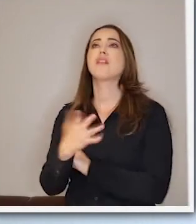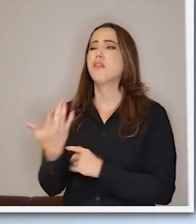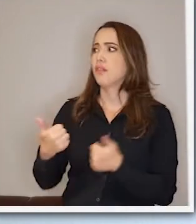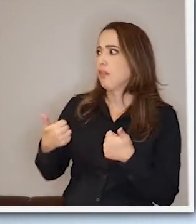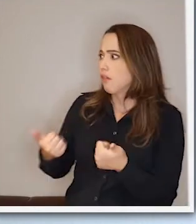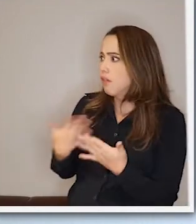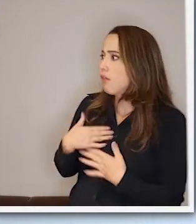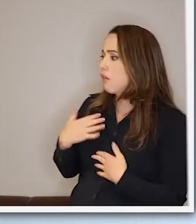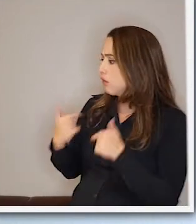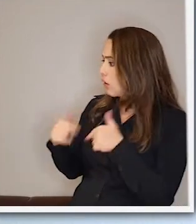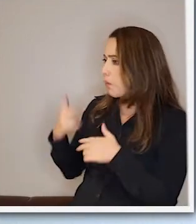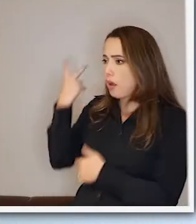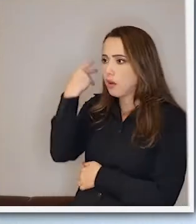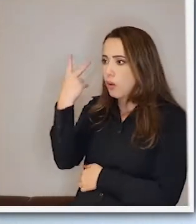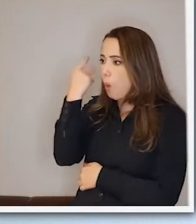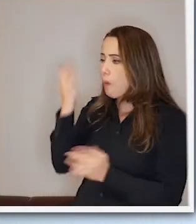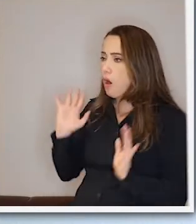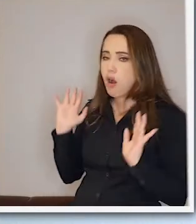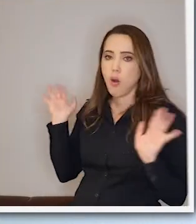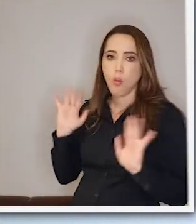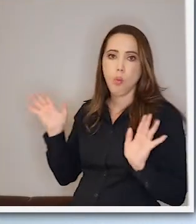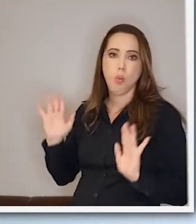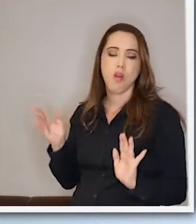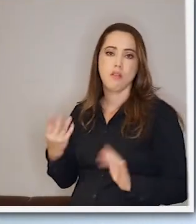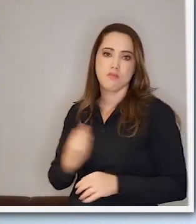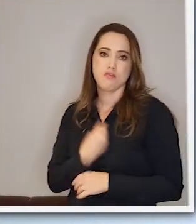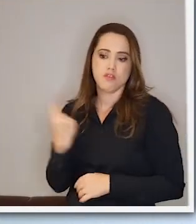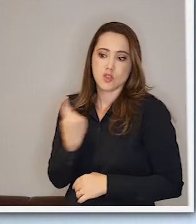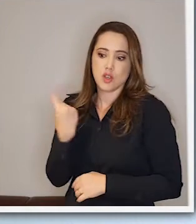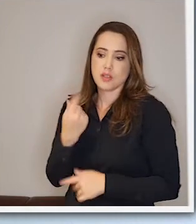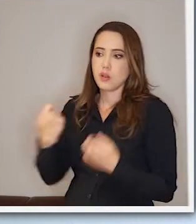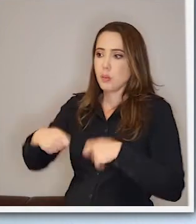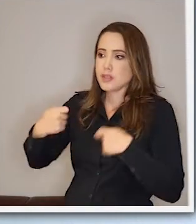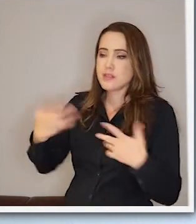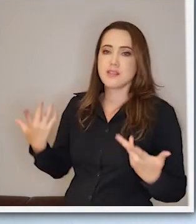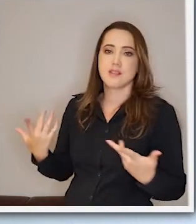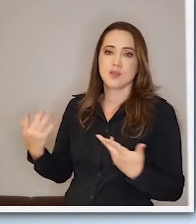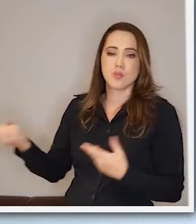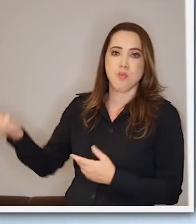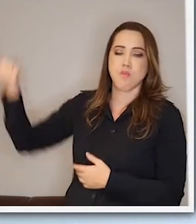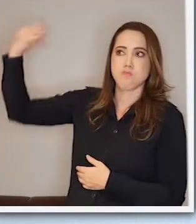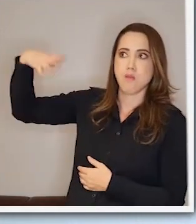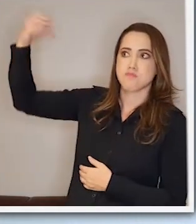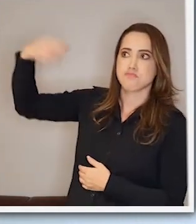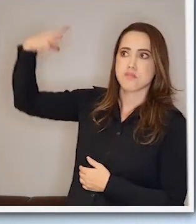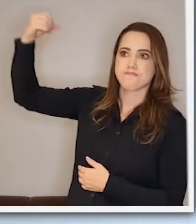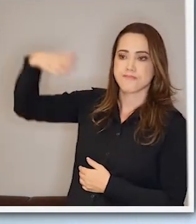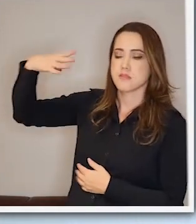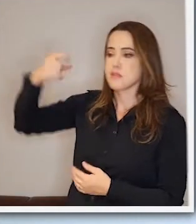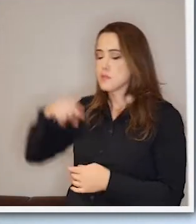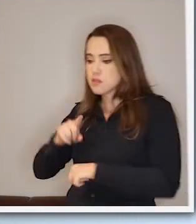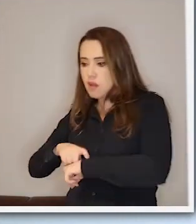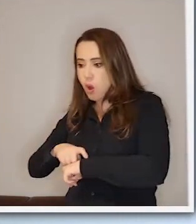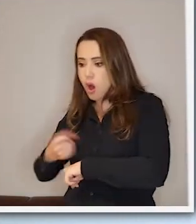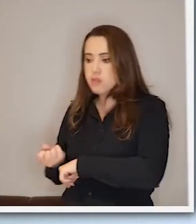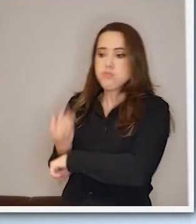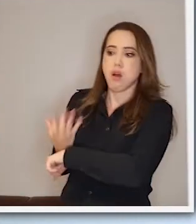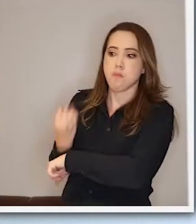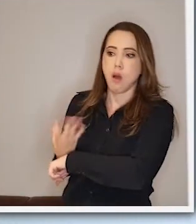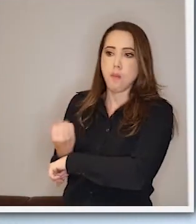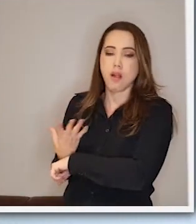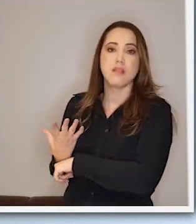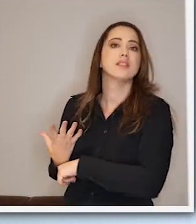eu perguntava e ele falava, eu trabalho. Tipo assim, mas... Para ele é normalidade, né? Eu morava sozinho, não tinha